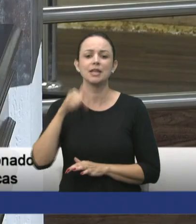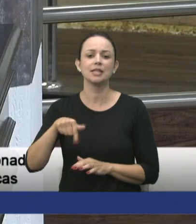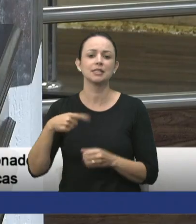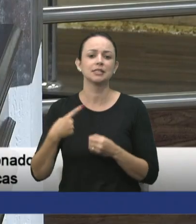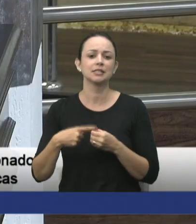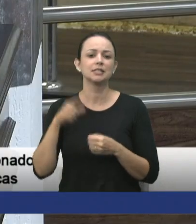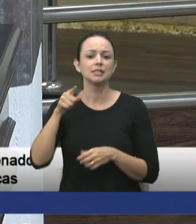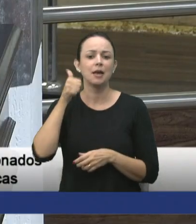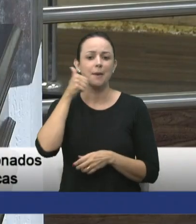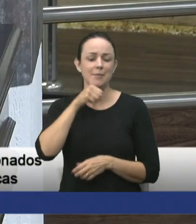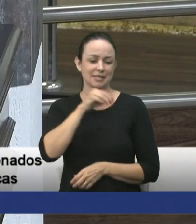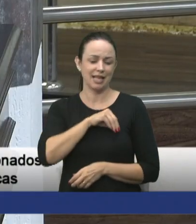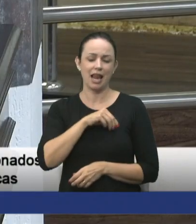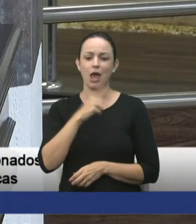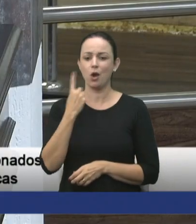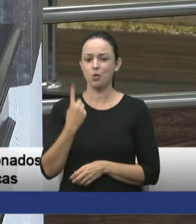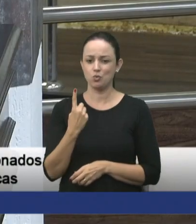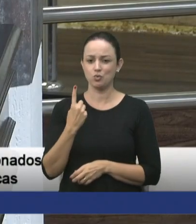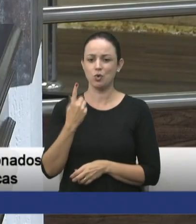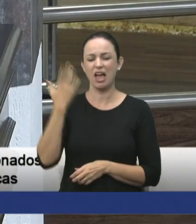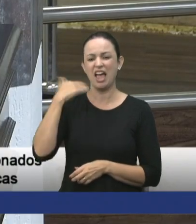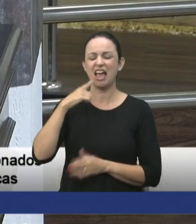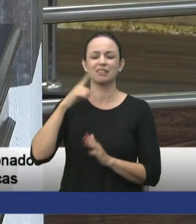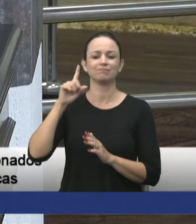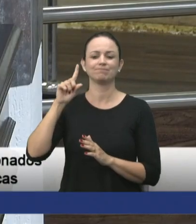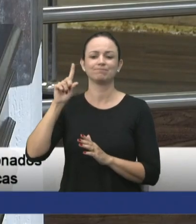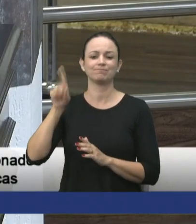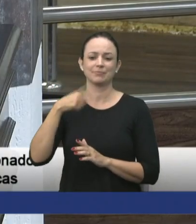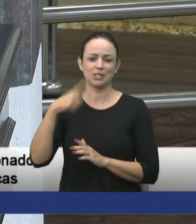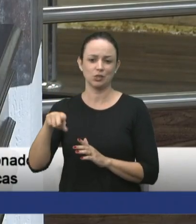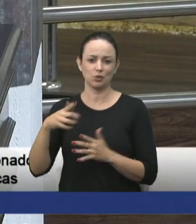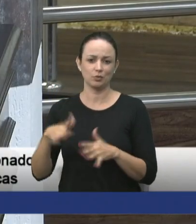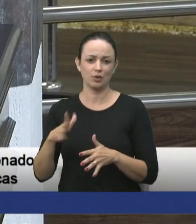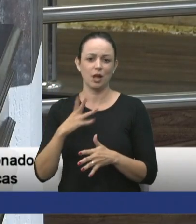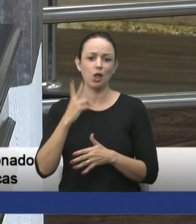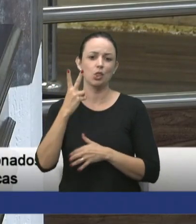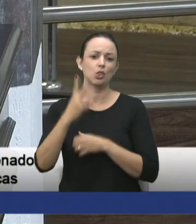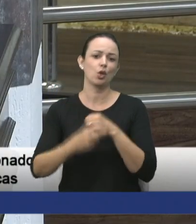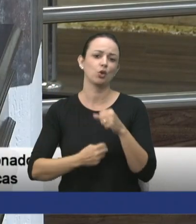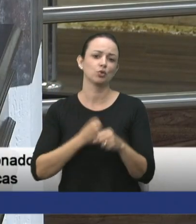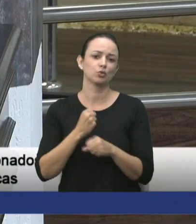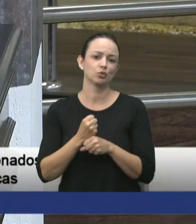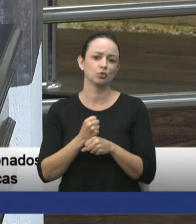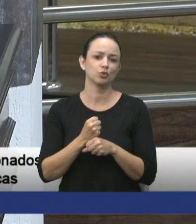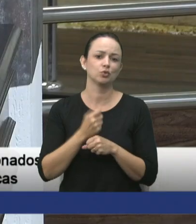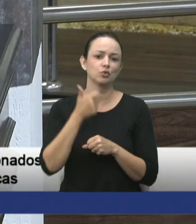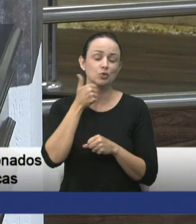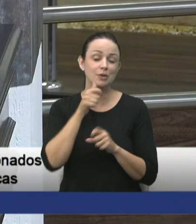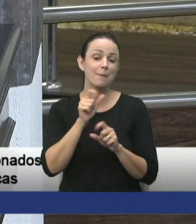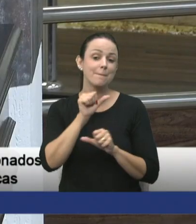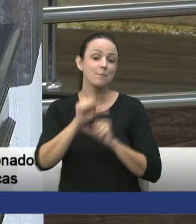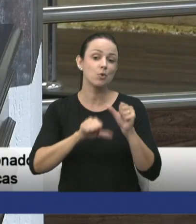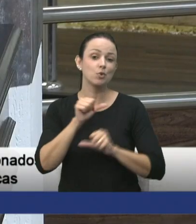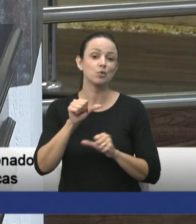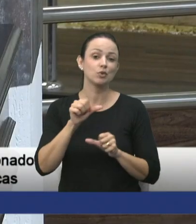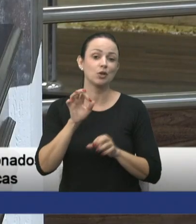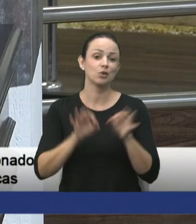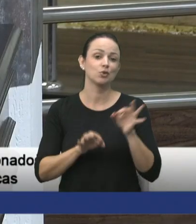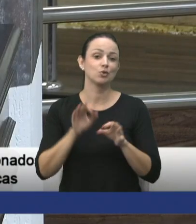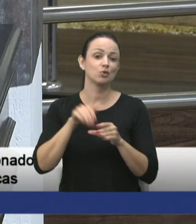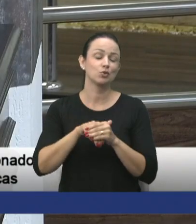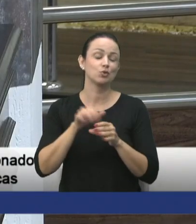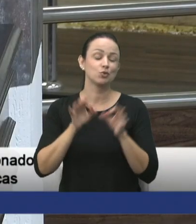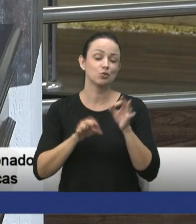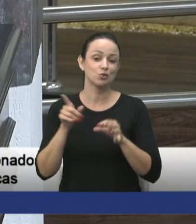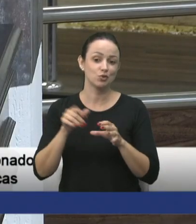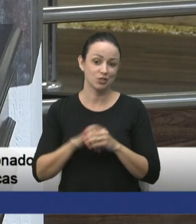mãe ganha um salário mínimo e tinha negado. Mas nós ficamos 2 anos para reverter isso na justiça. A doutora